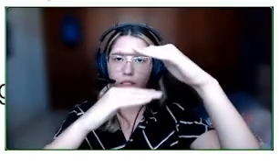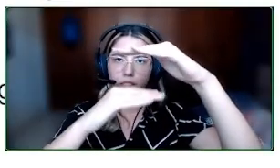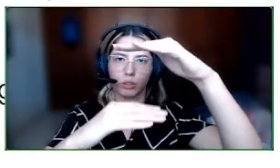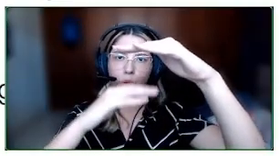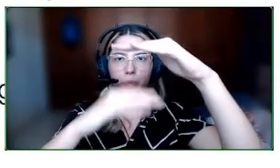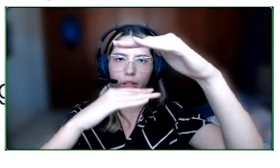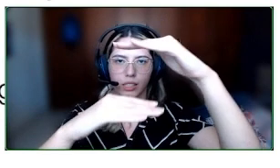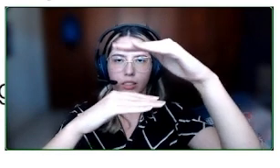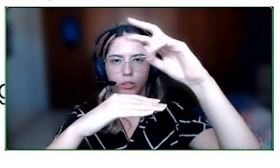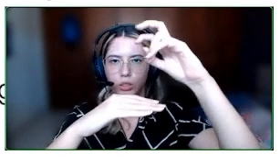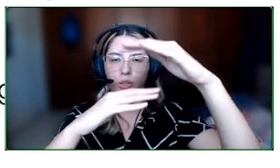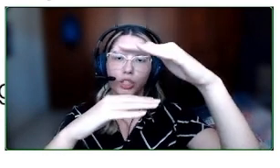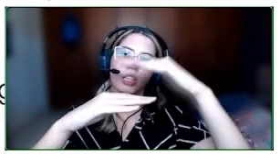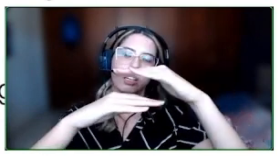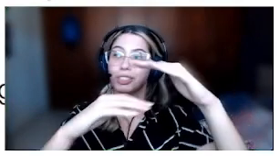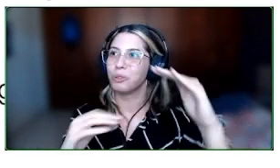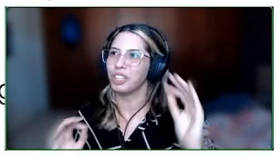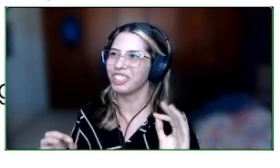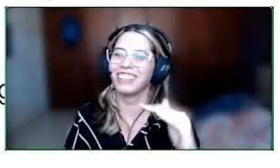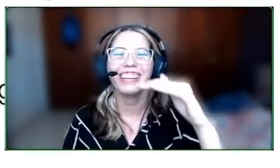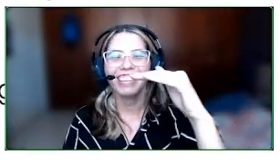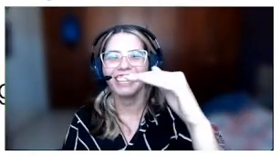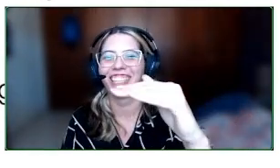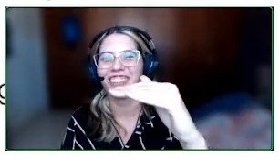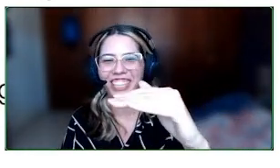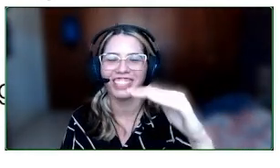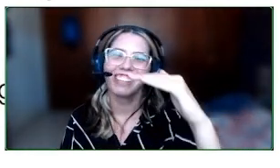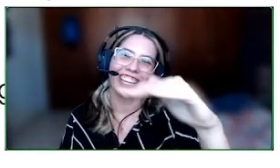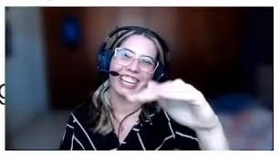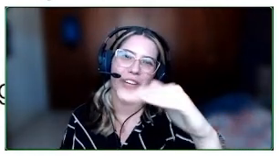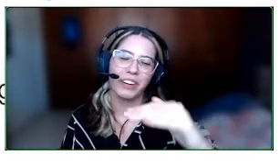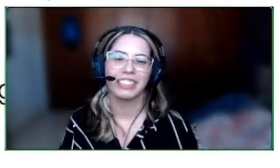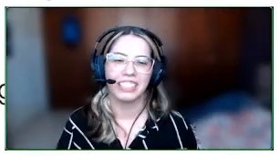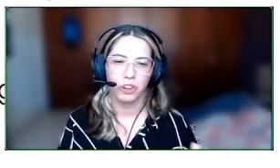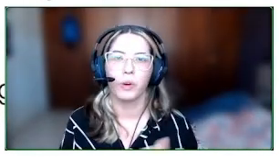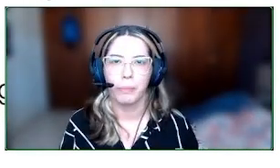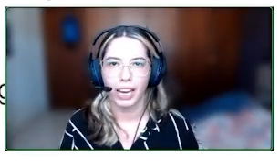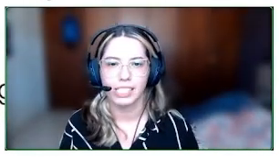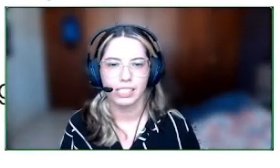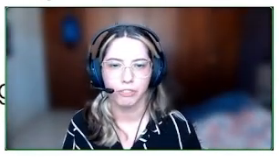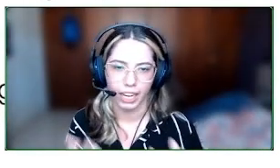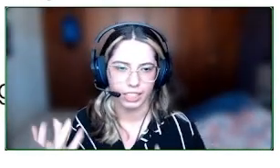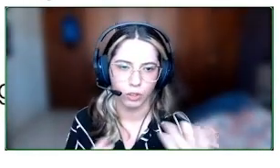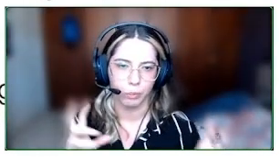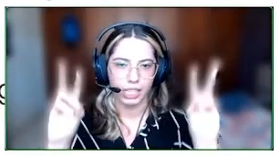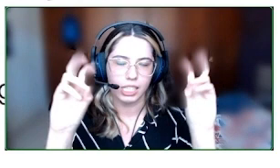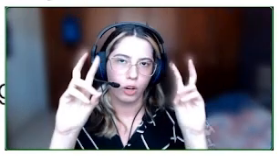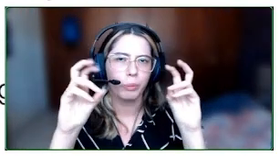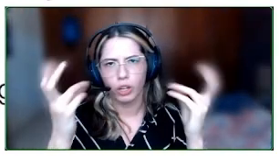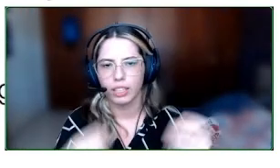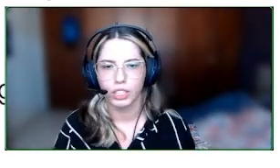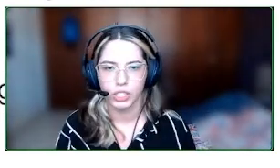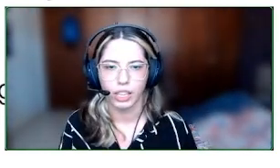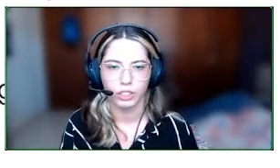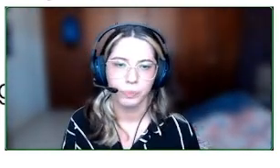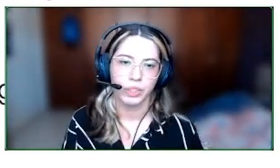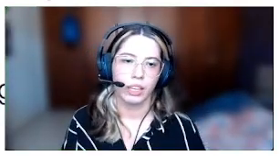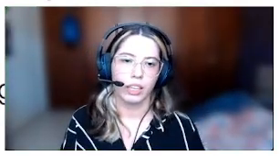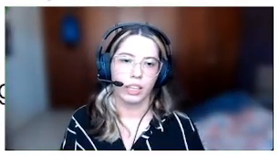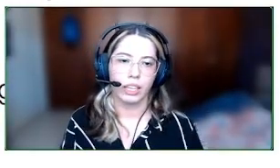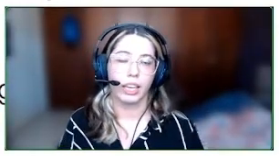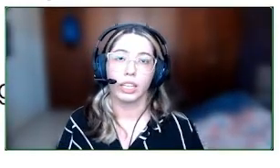cobrindo ela, então fazendo o pão aqui assim do sanduíche, o sanduíche, e o meio ali assim com a mais fraca, né, com menor